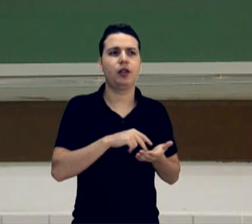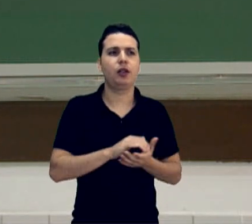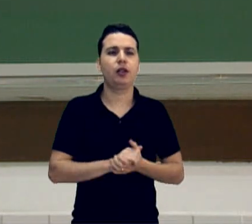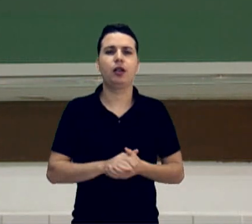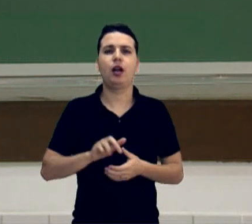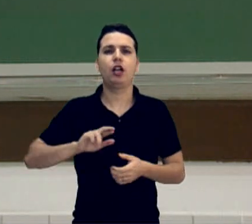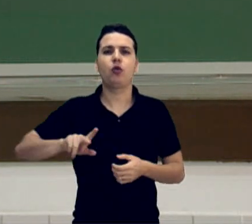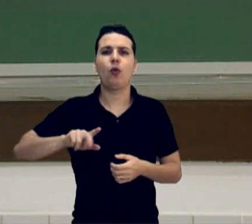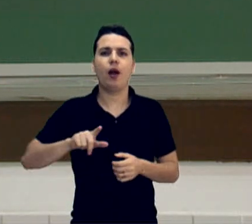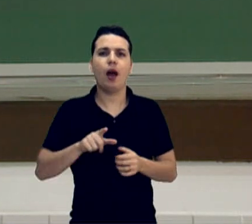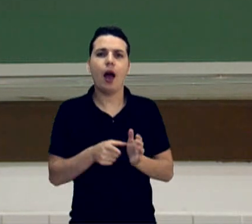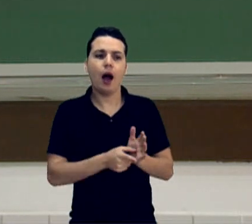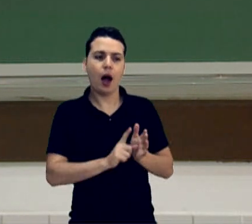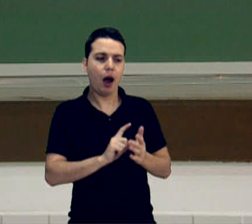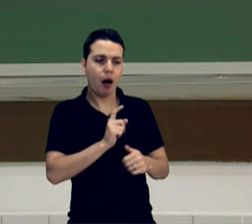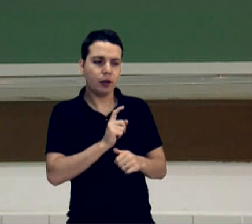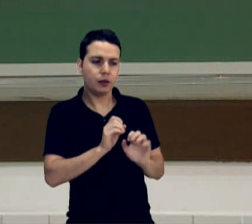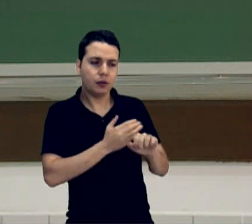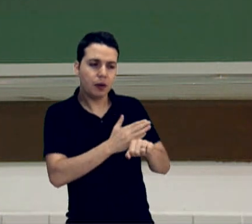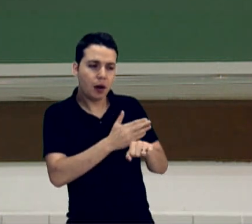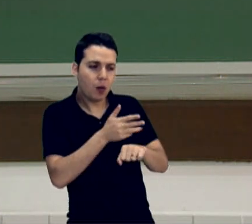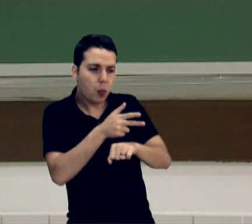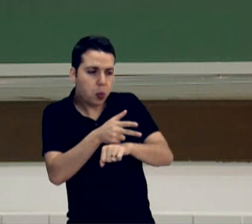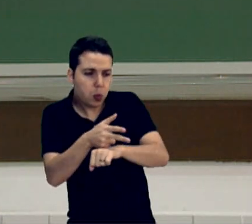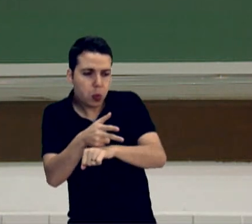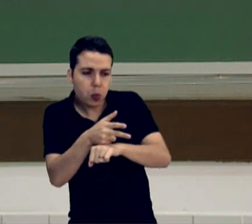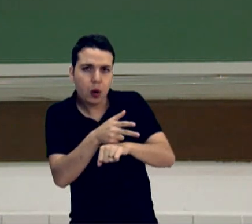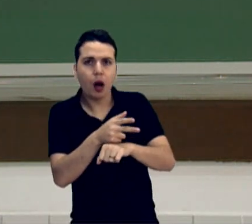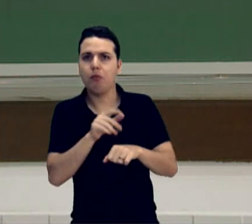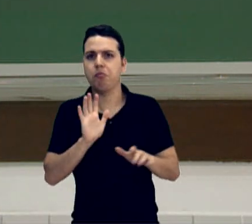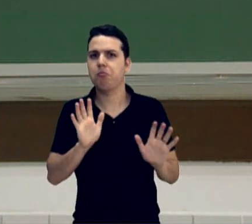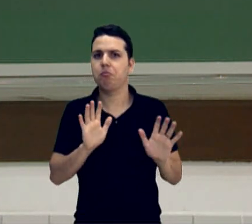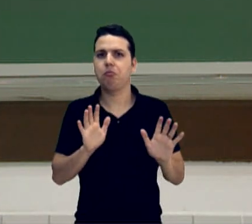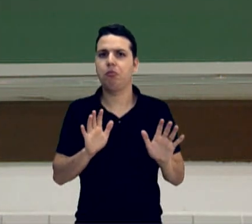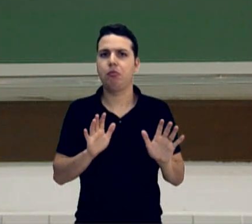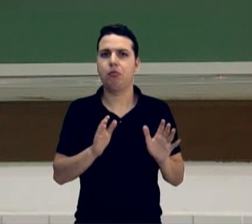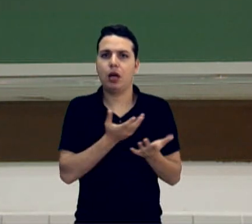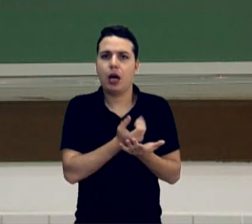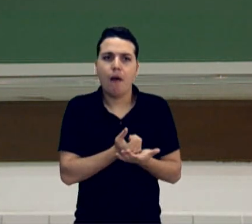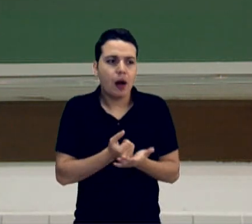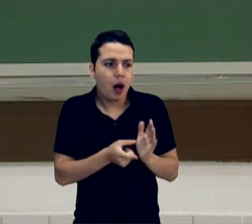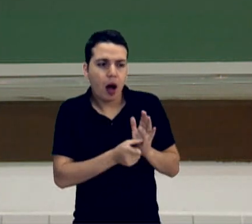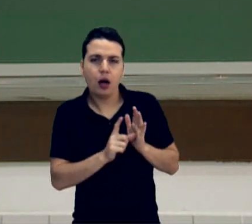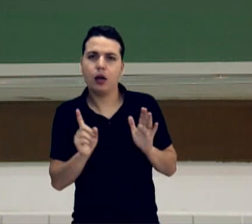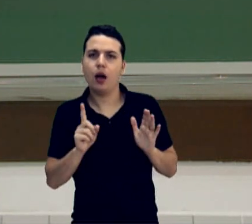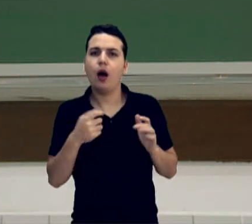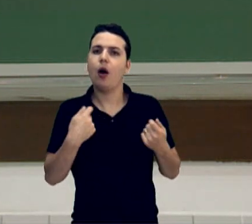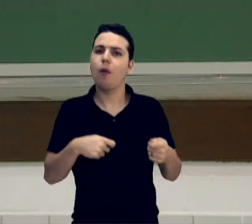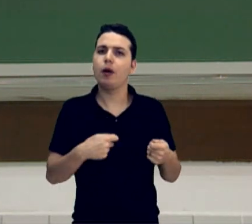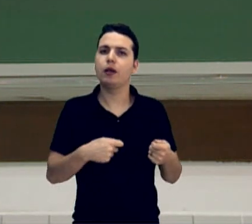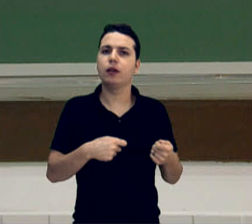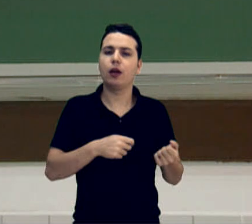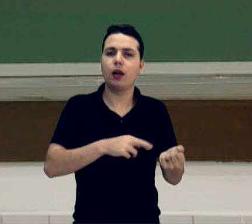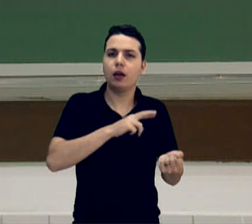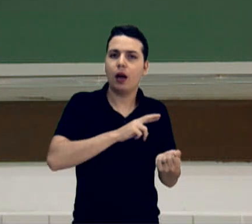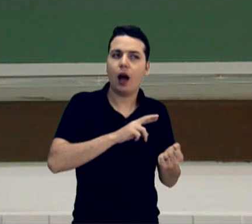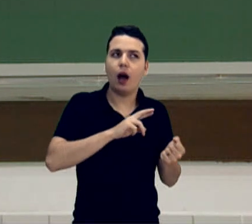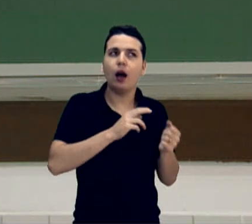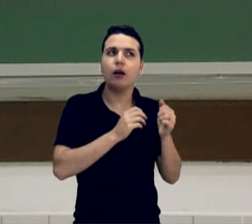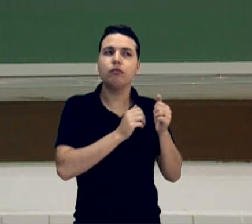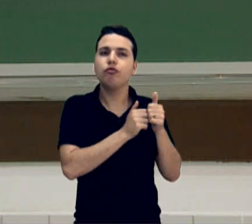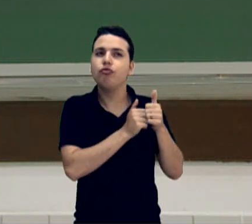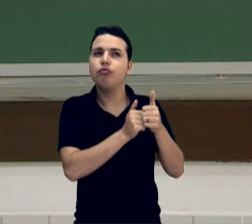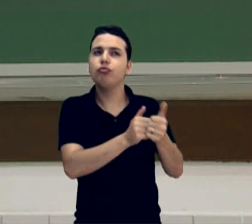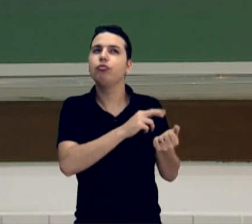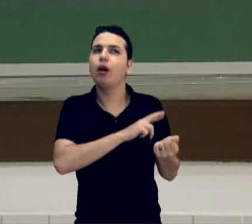uma gravação. Então, tem que sempre estar prestando atenção e acompanhar no ritmo, sendo 2 e 2, 2 e